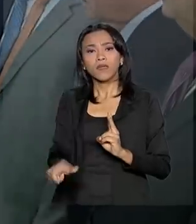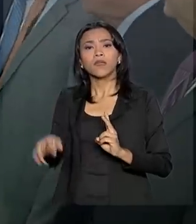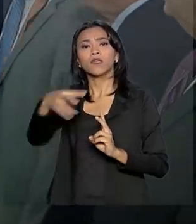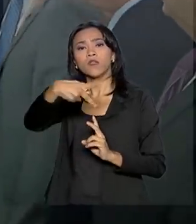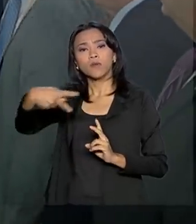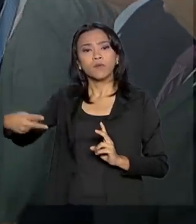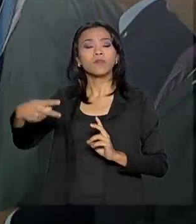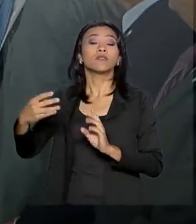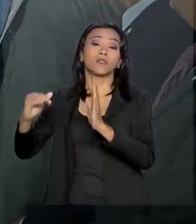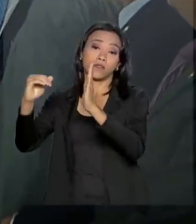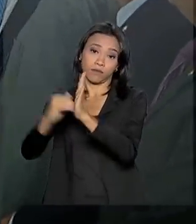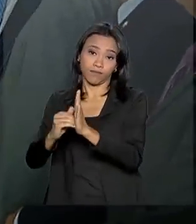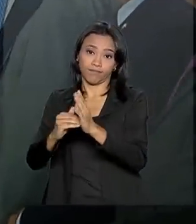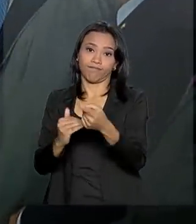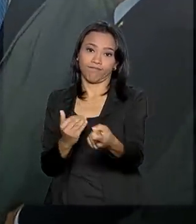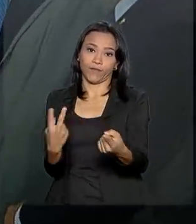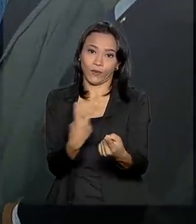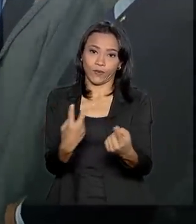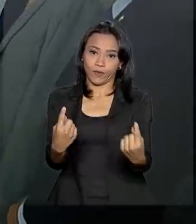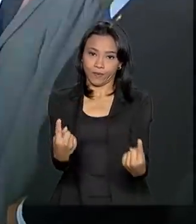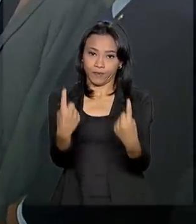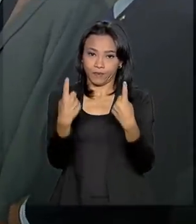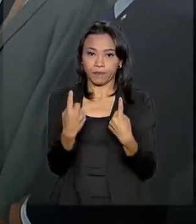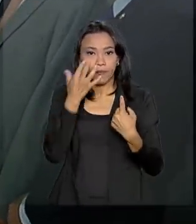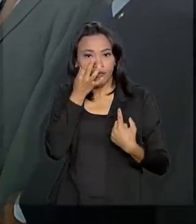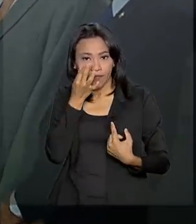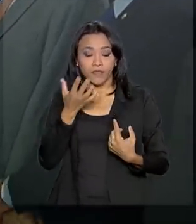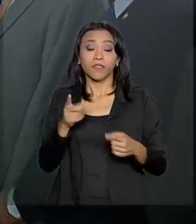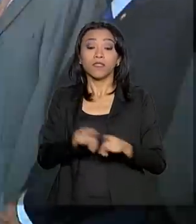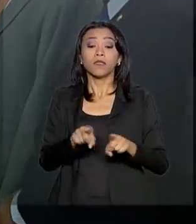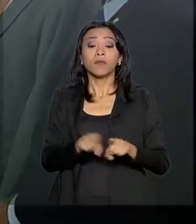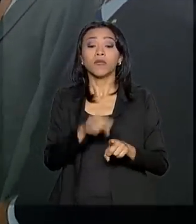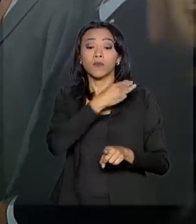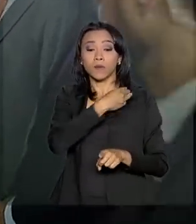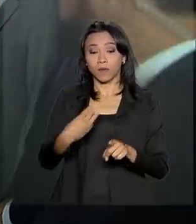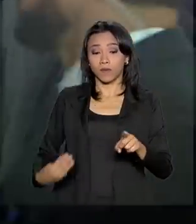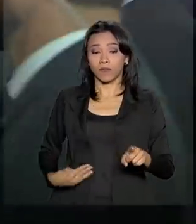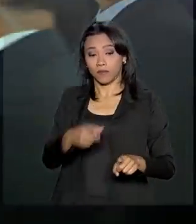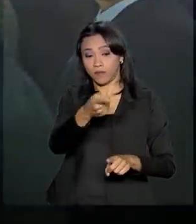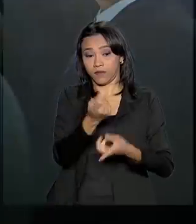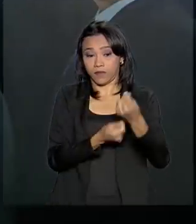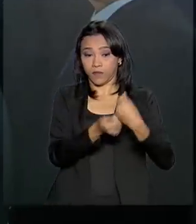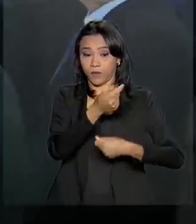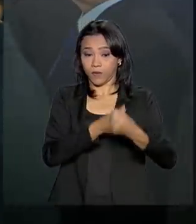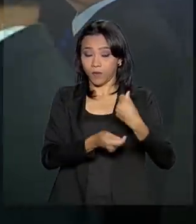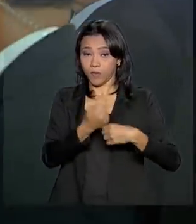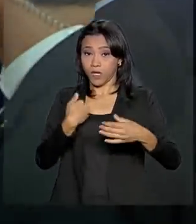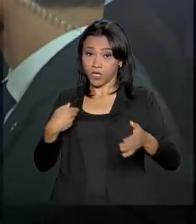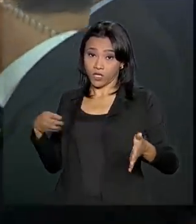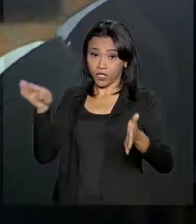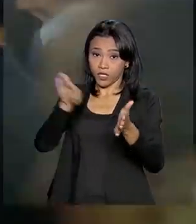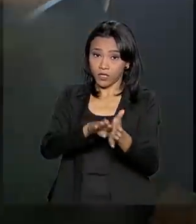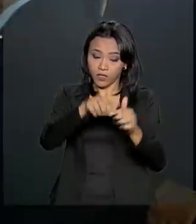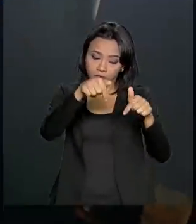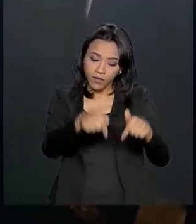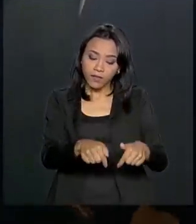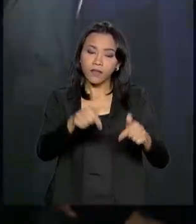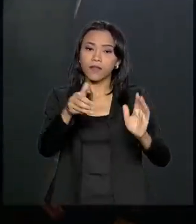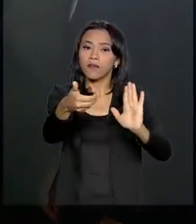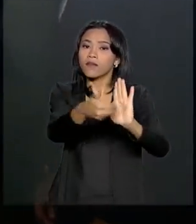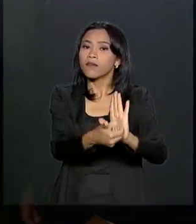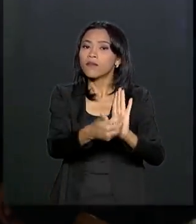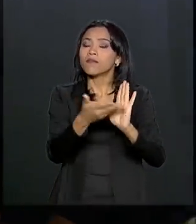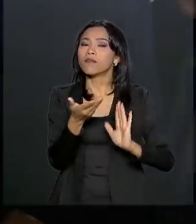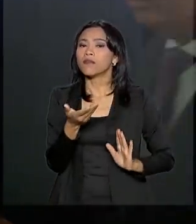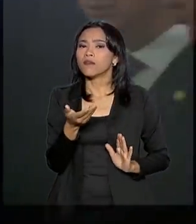Senado, Davi Alcolumbre, e o ministro da Economia, Paulo Guedes. Ao chegar aqui na Câmara dos